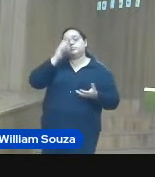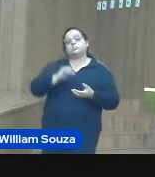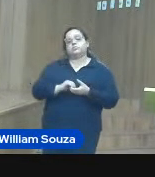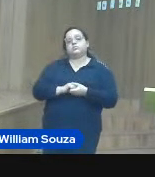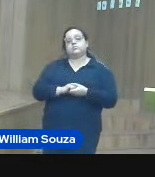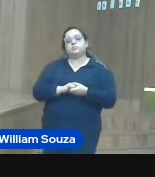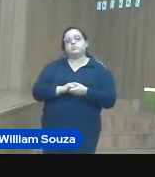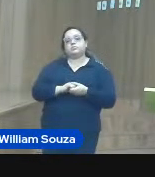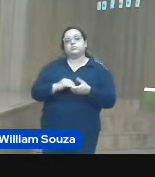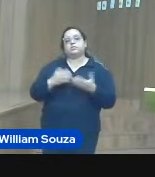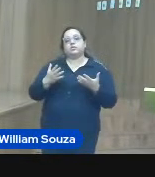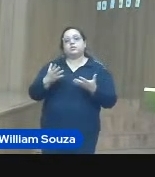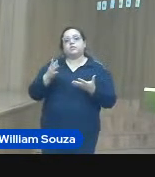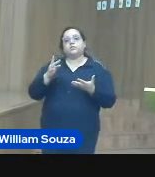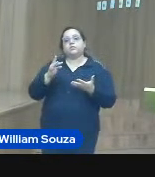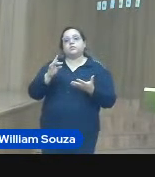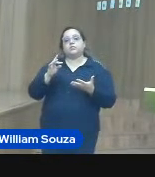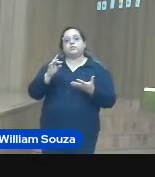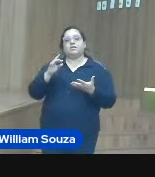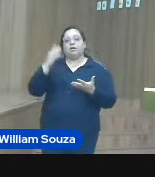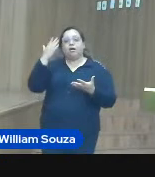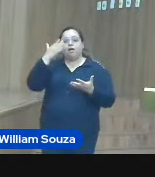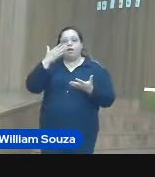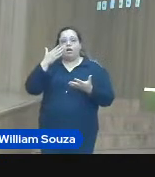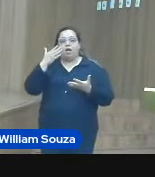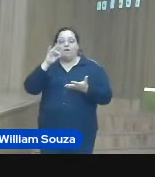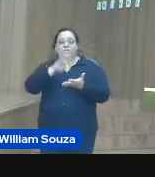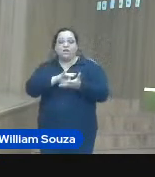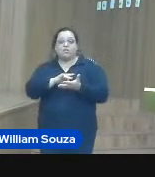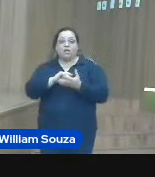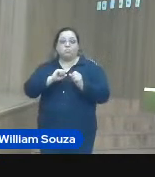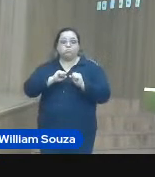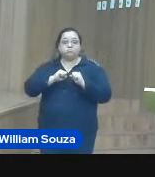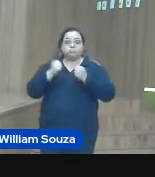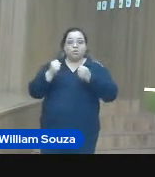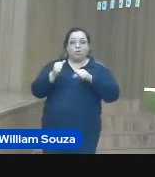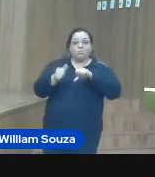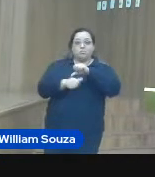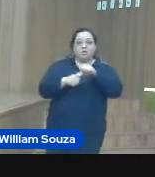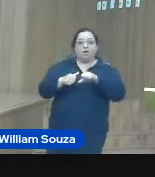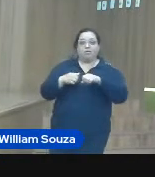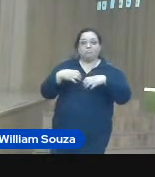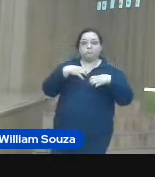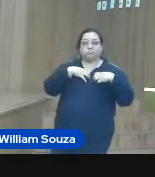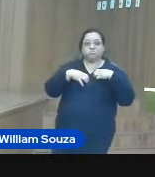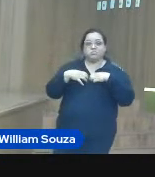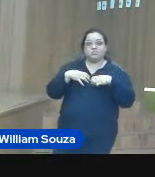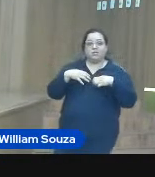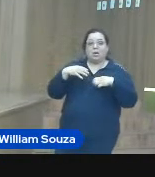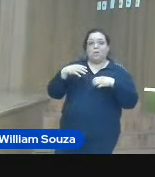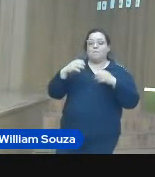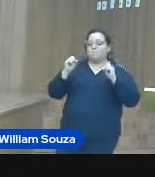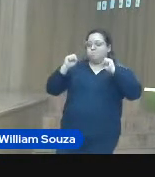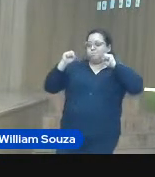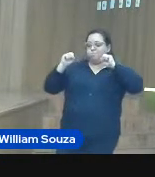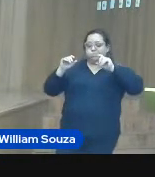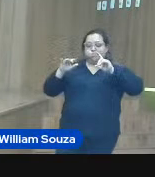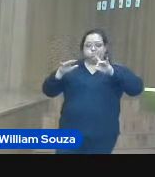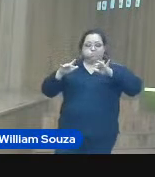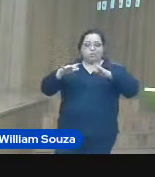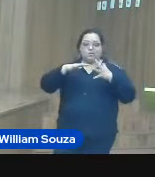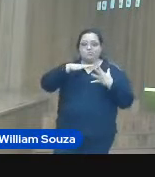deixo que a realidade do ódio me mude e eu fique odioso e eu coloco mais ódio no mundo e o mundo fica